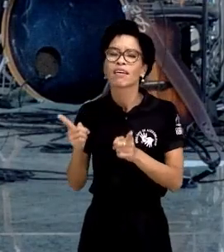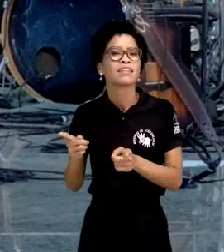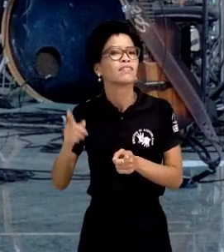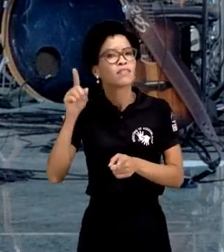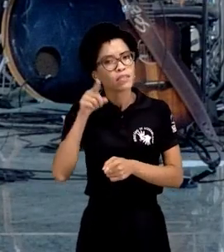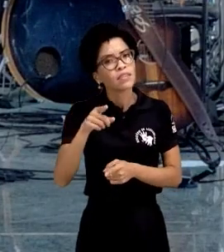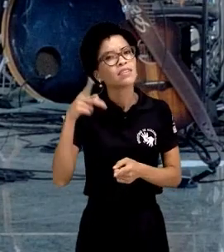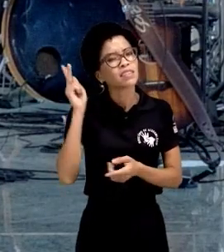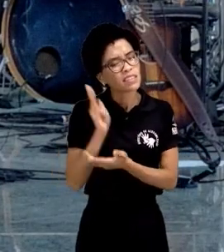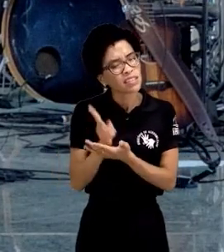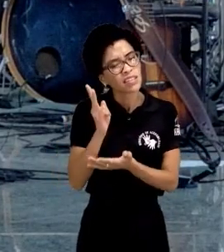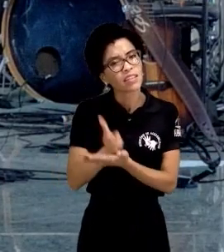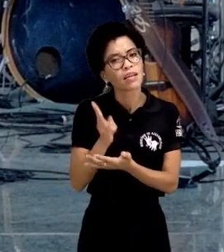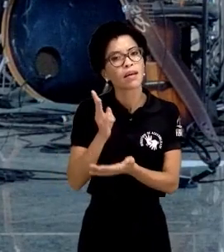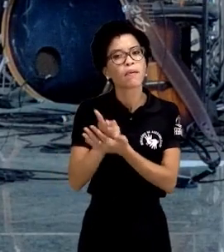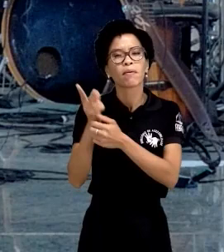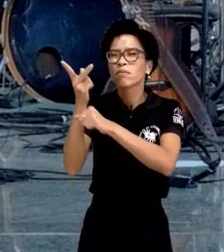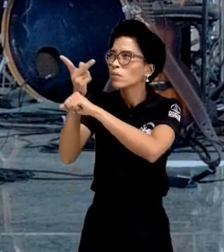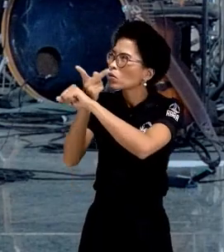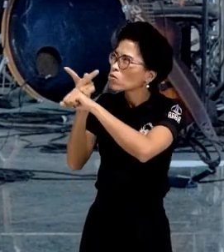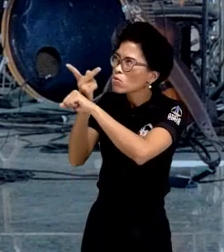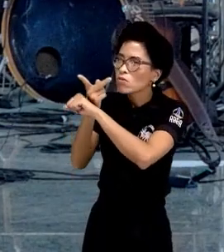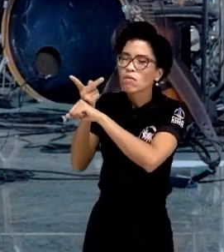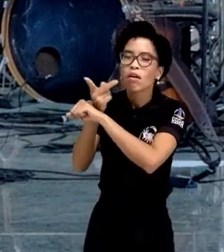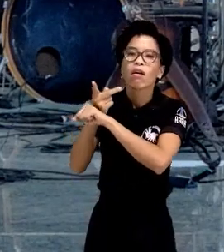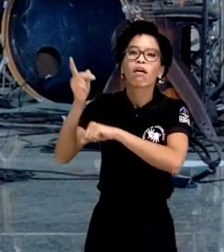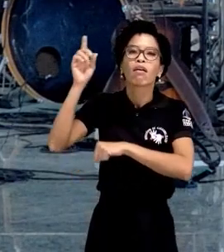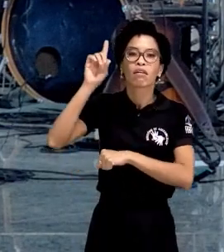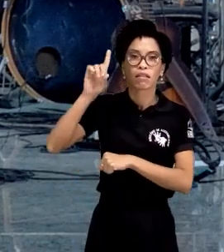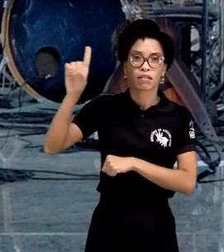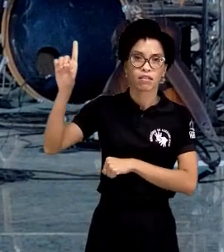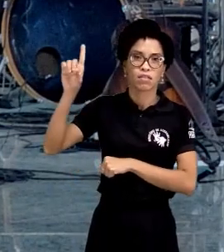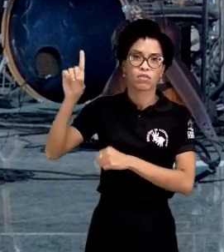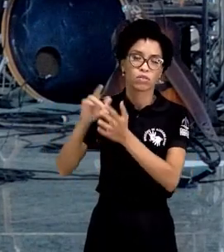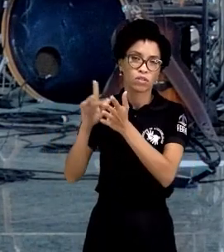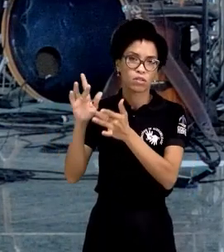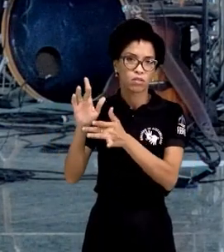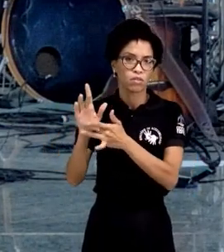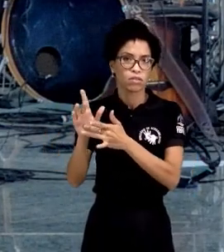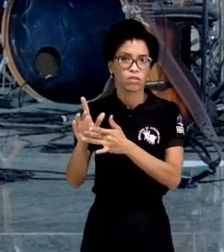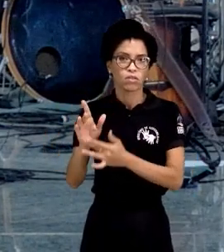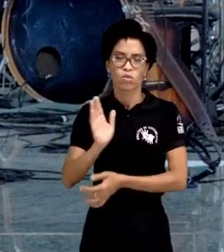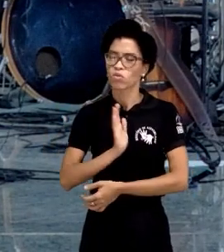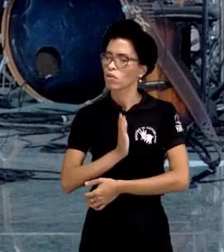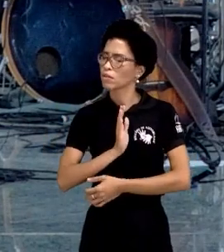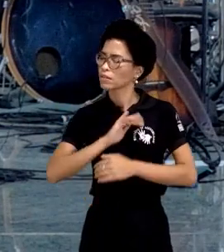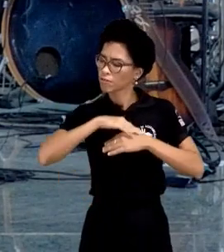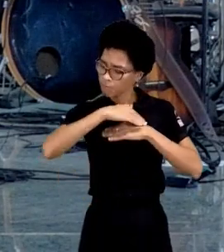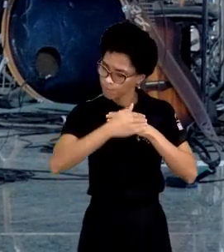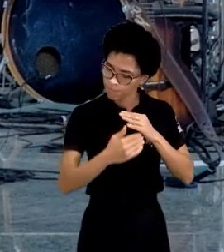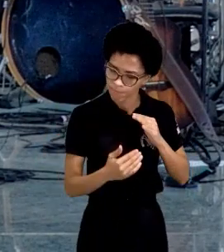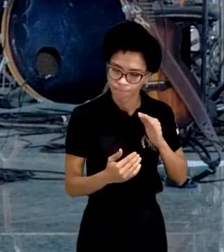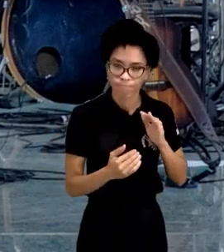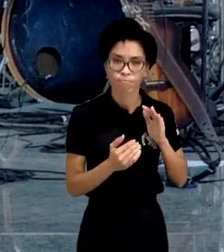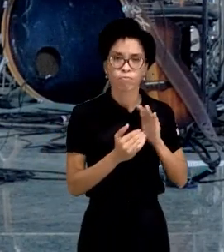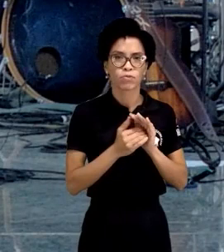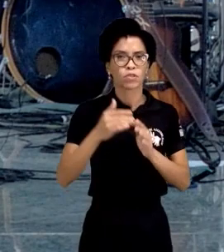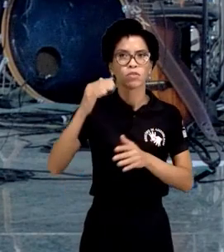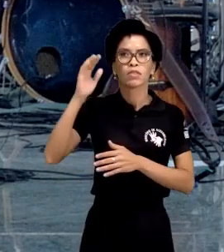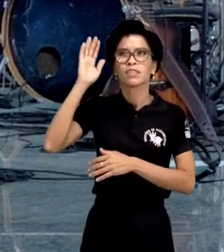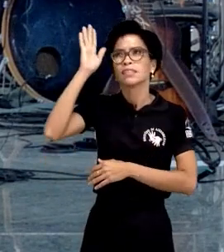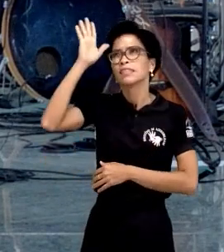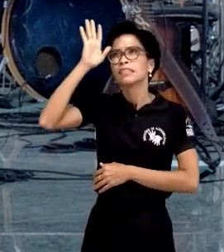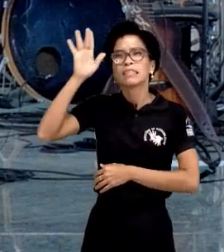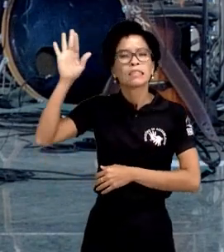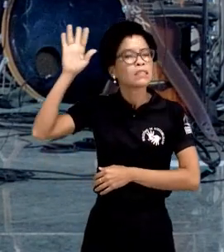suas forças, de todo o seu entendimento. E Ele garante, só tem bênção, gente. Todas as coisas eu vou garantir. O que